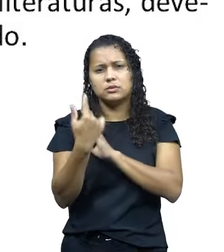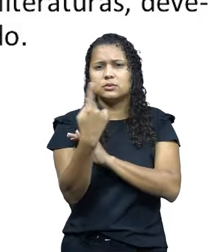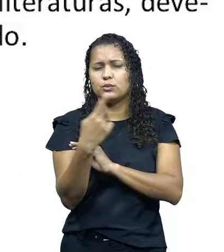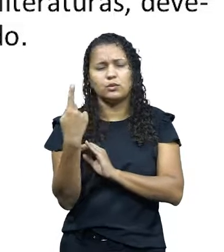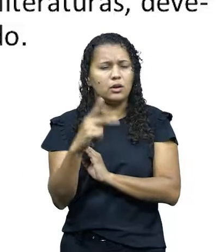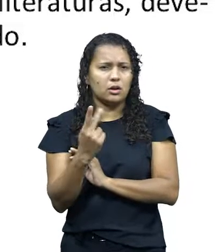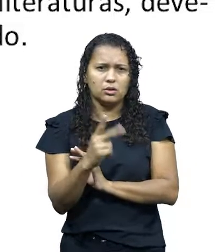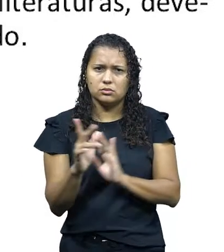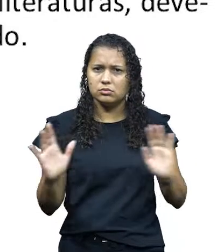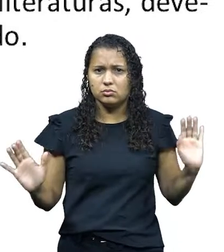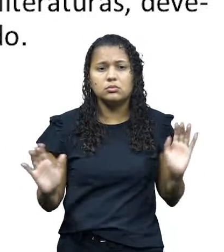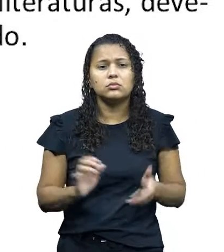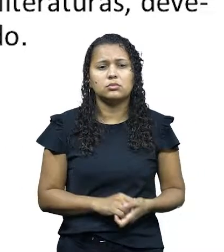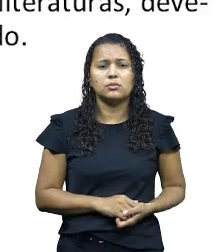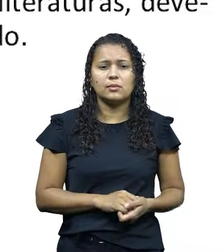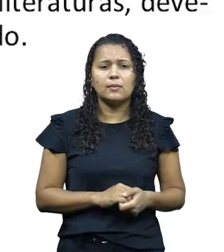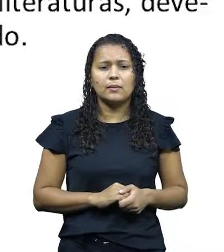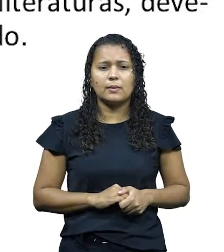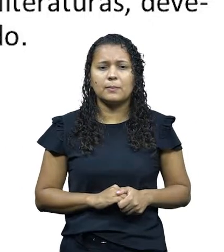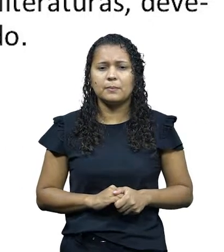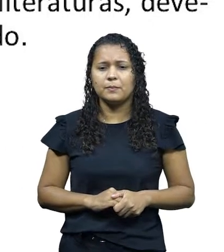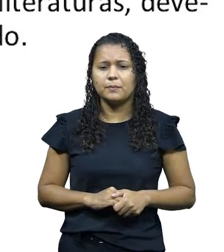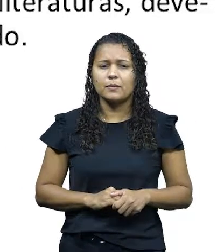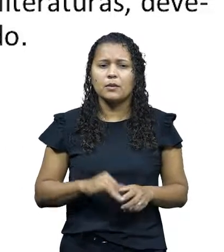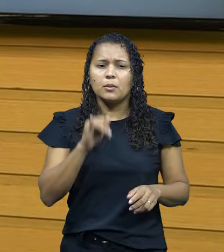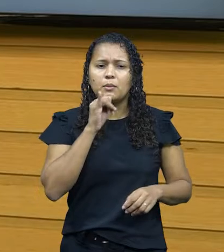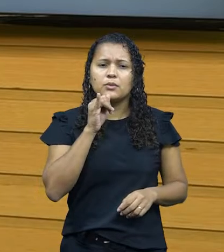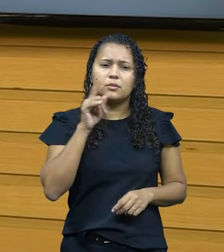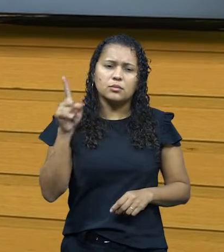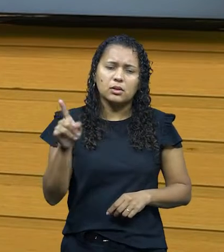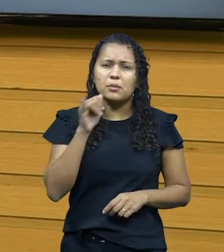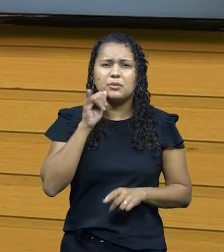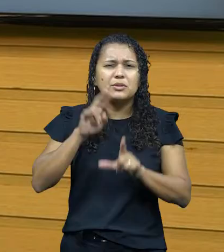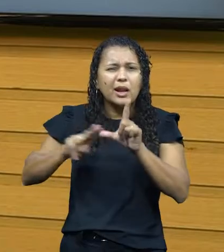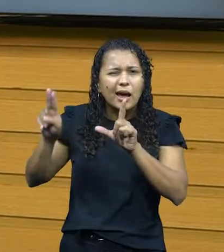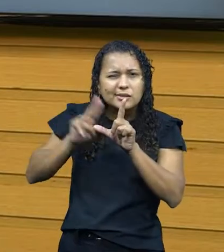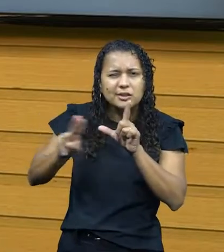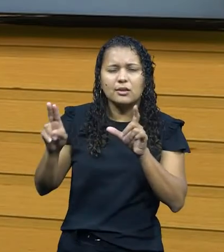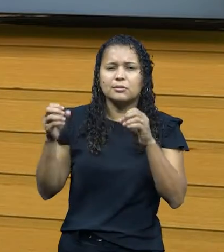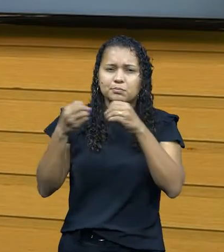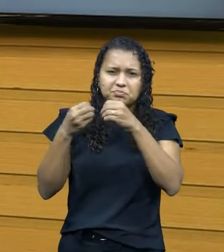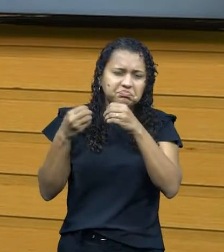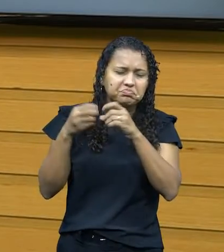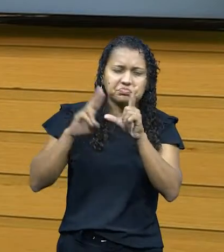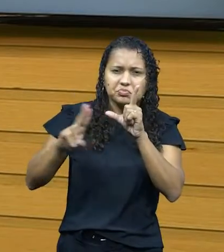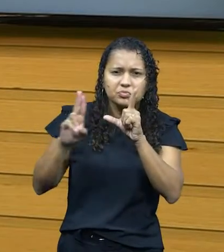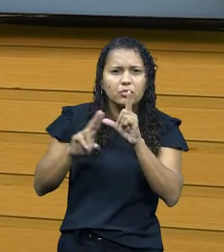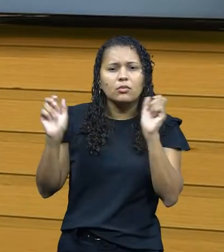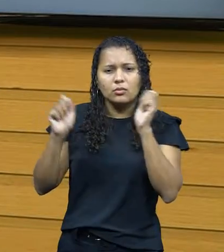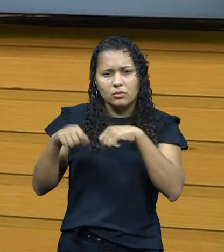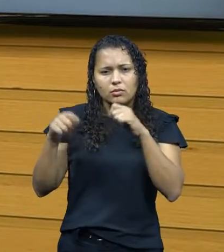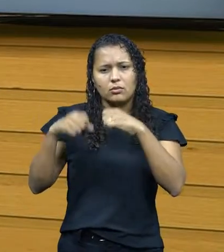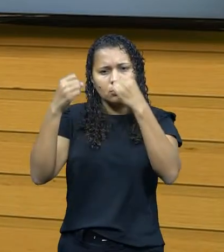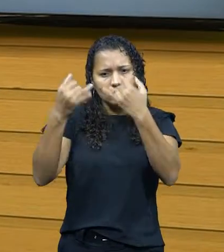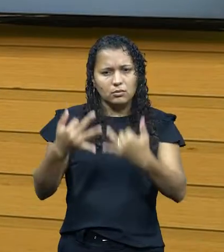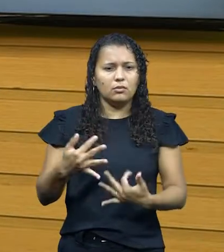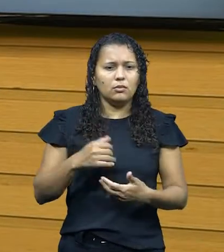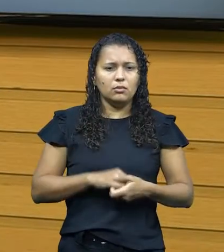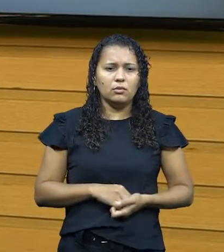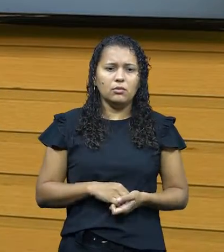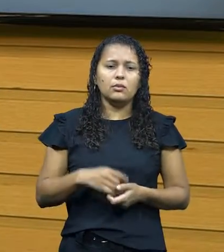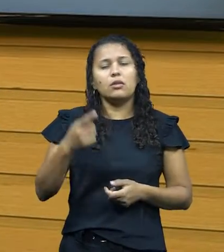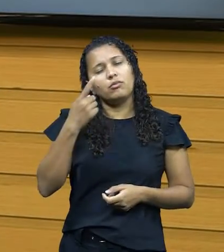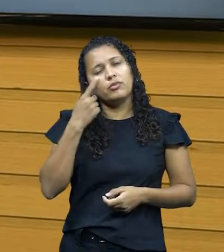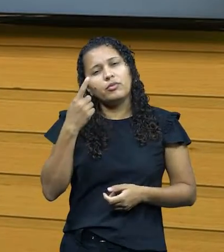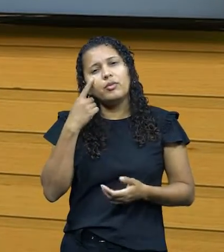identificando a mesma e o seu significado. De preferência lá na parte da legenda ou próximo a dela, tá?